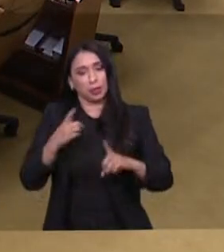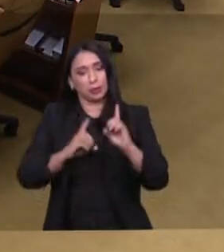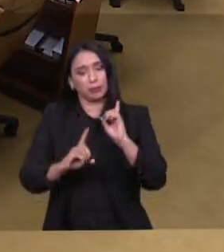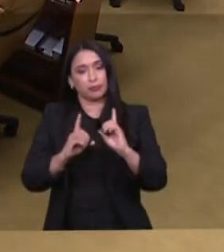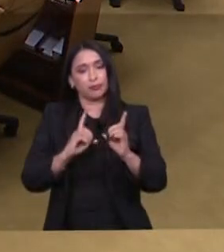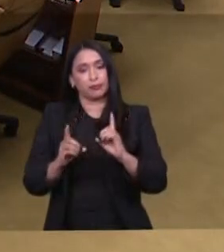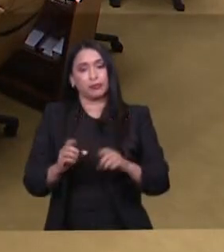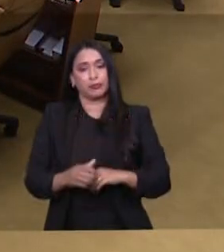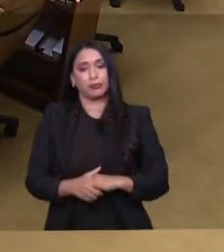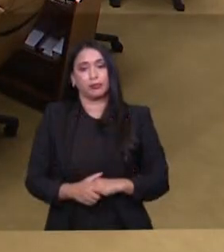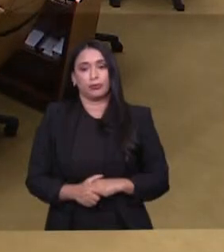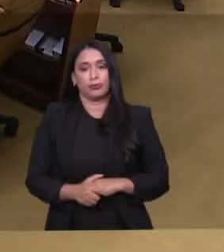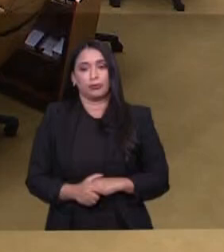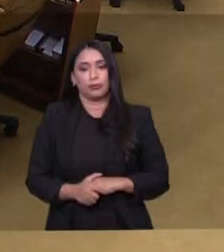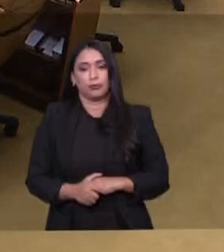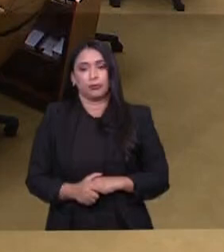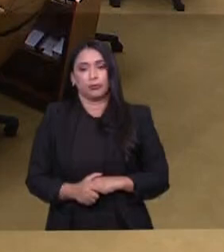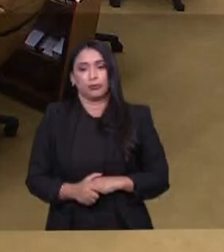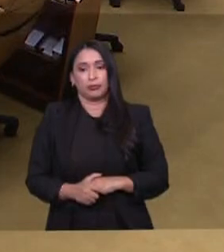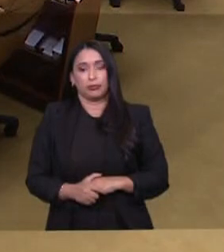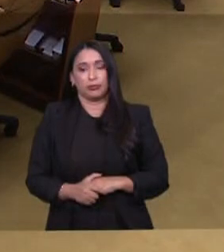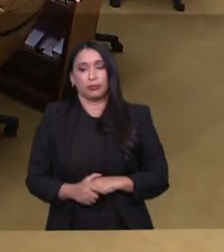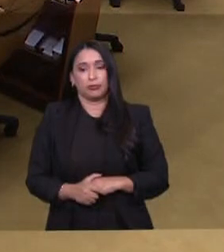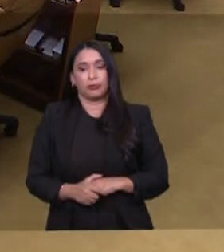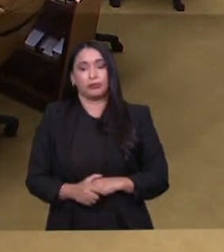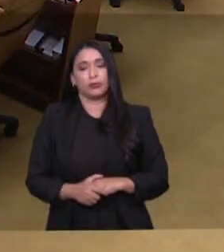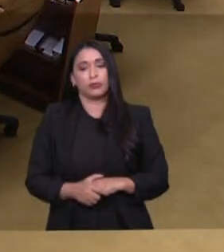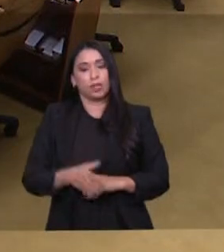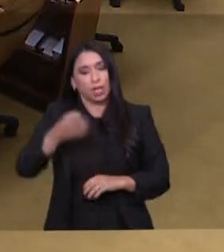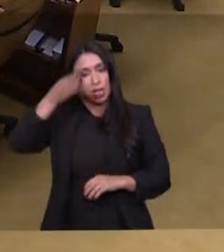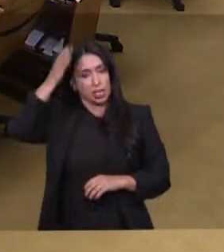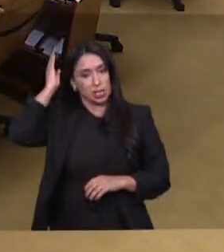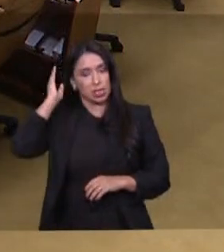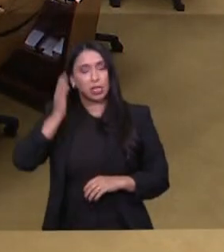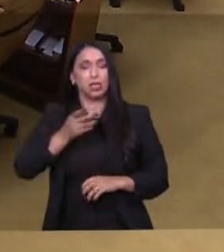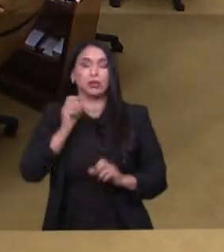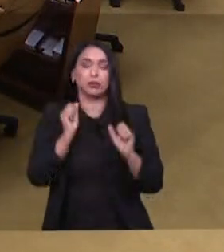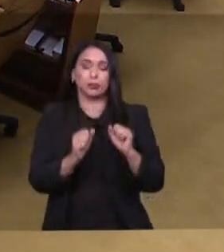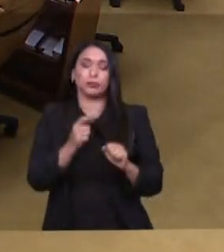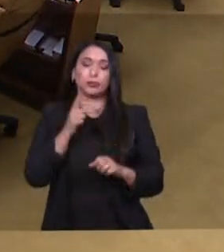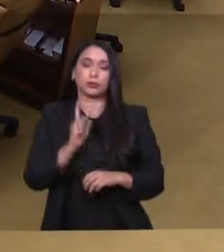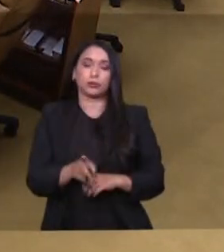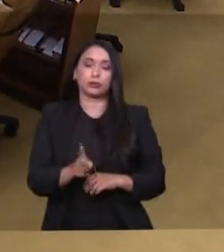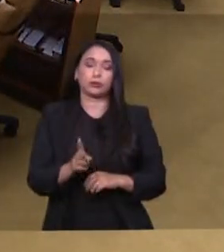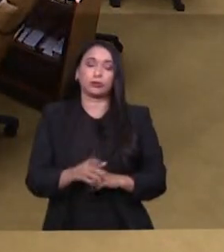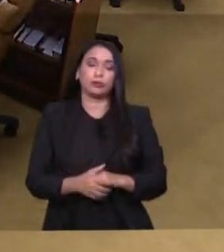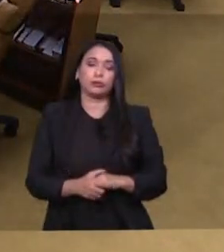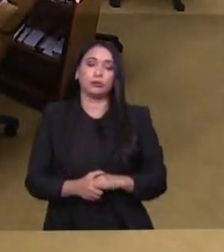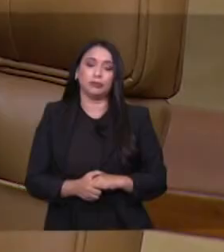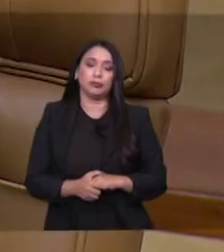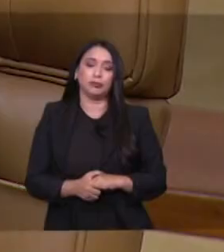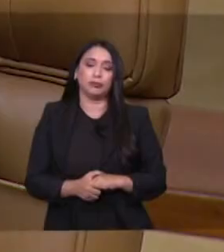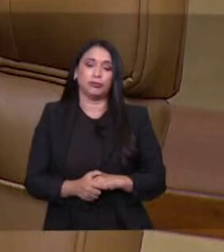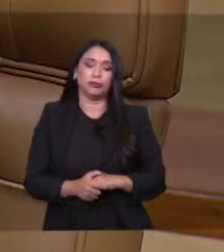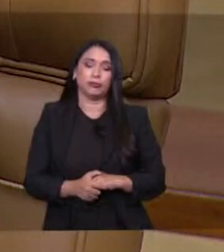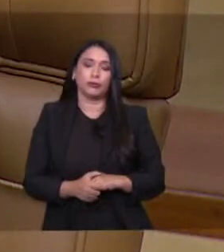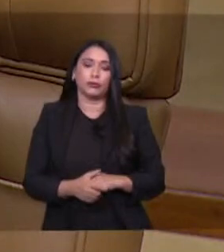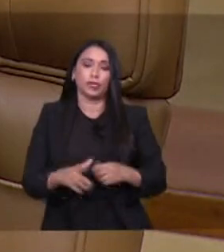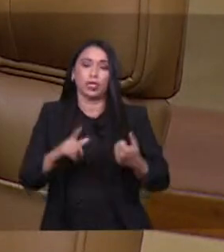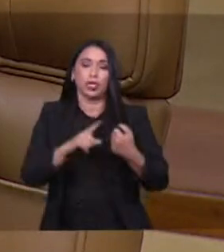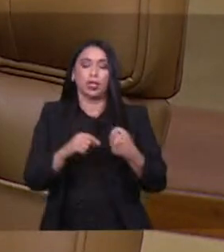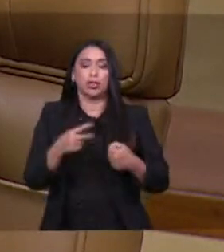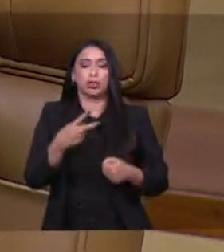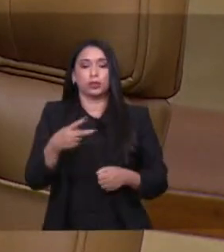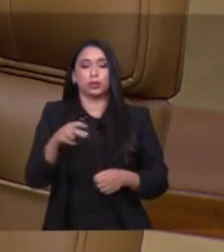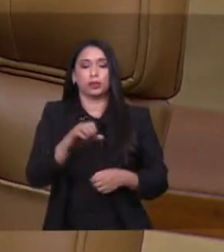Então, ministro Zanin, continua com a palavra. Pois não, senhora presidente. em relação ao artigo